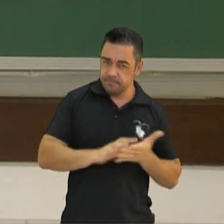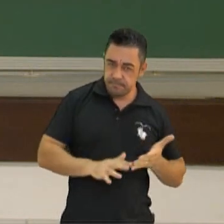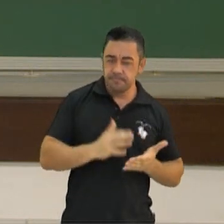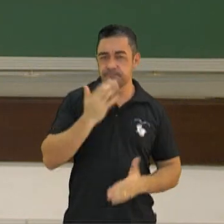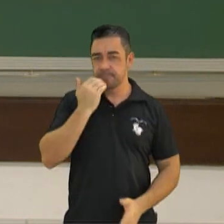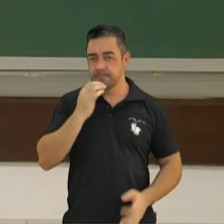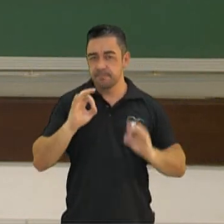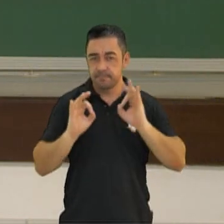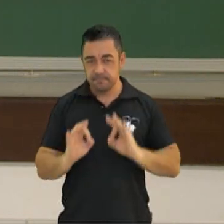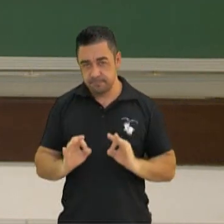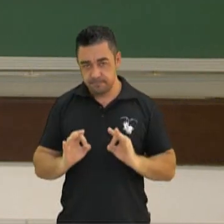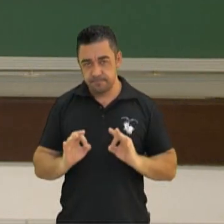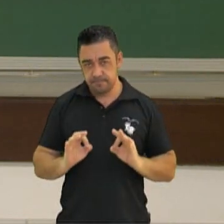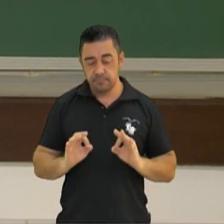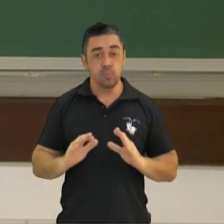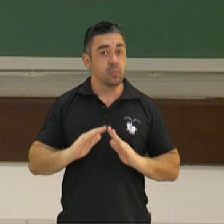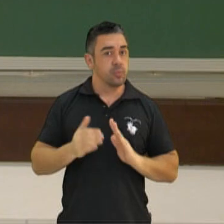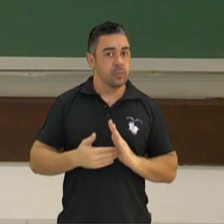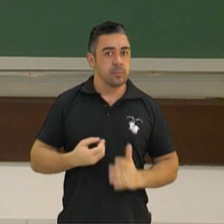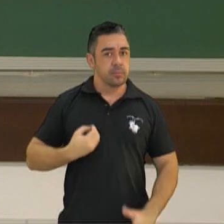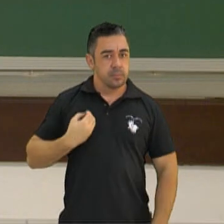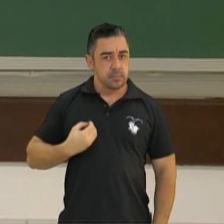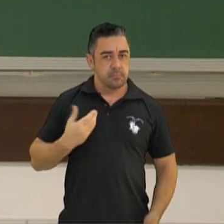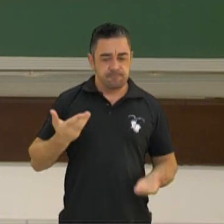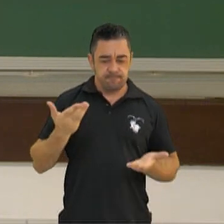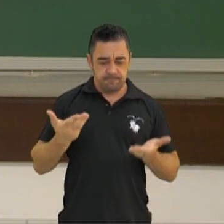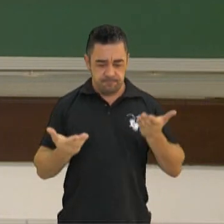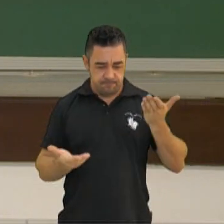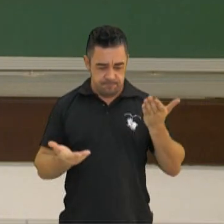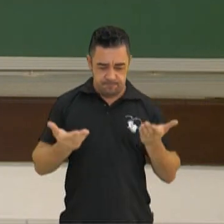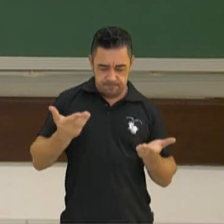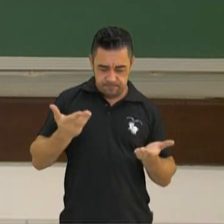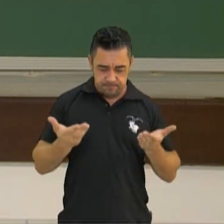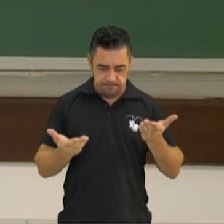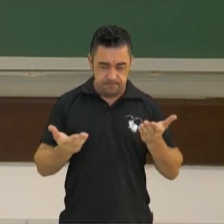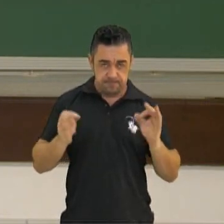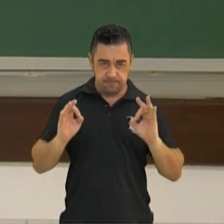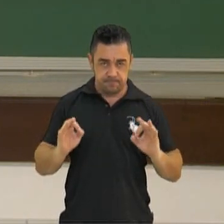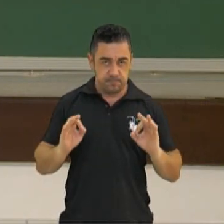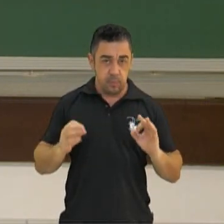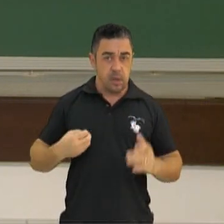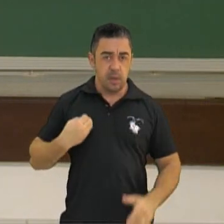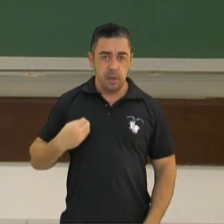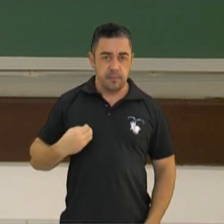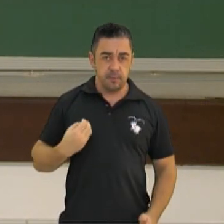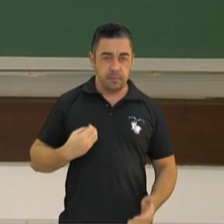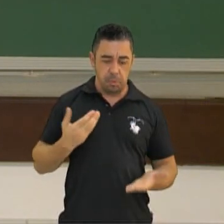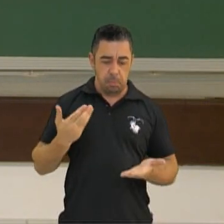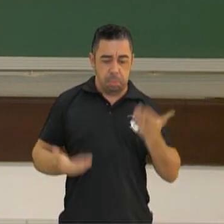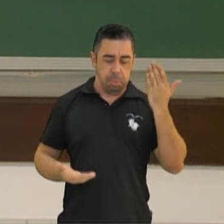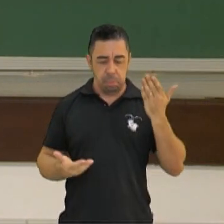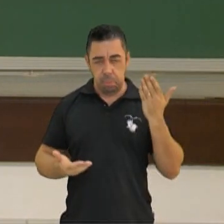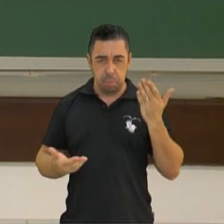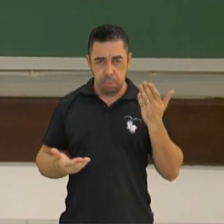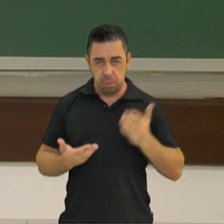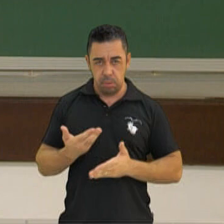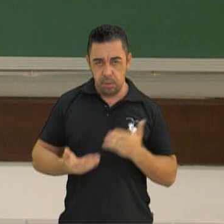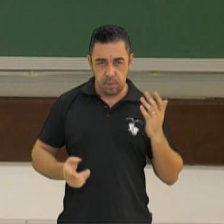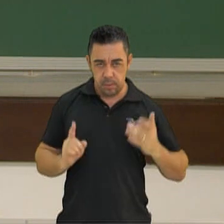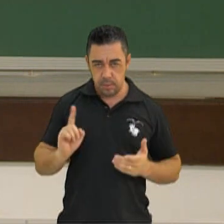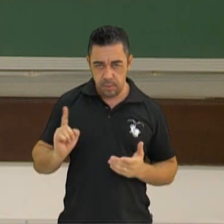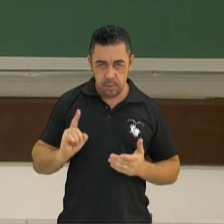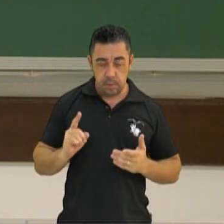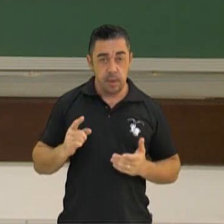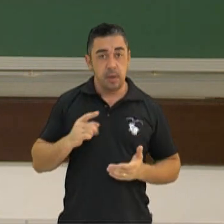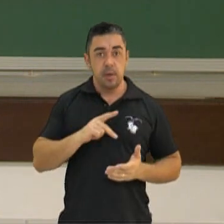alimentando bem. Tudo isso para uma vida equilibrada, hein? Olha lá, não vamos deixar que a nossa vida saia dos trilhos, ok? A professora Ju está